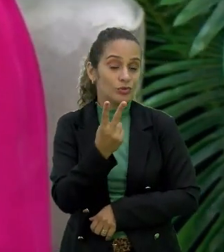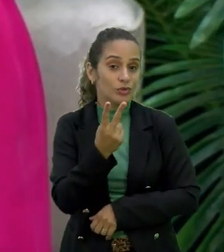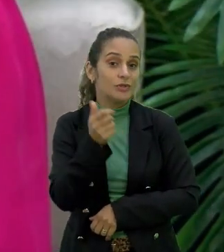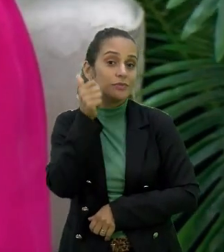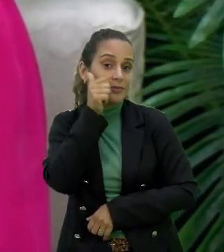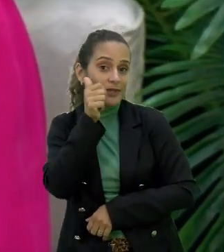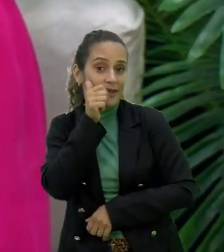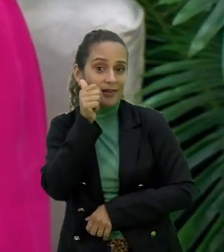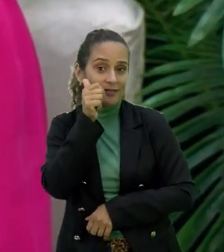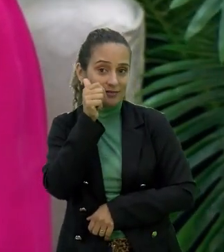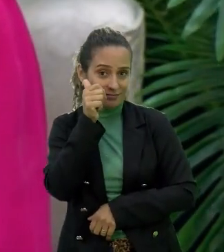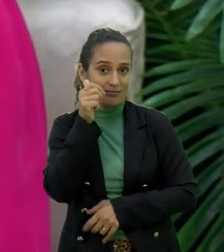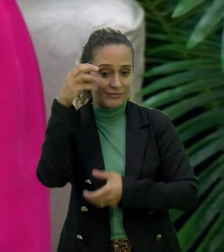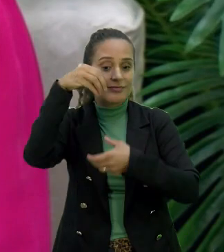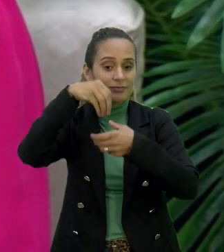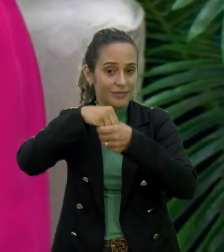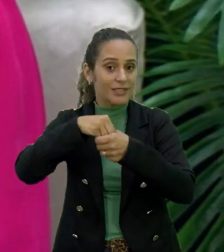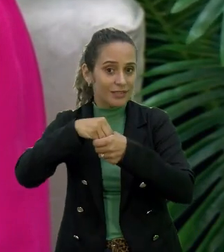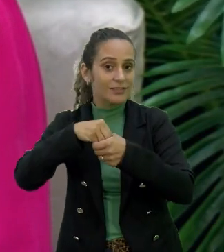mulheres